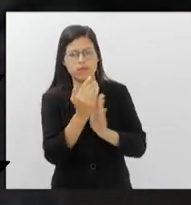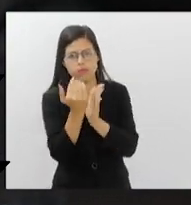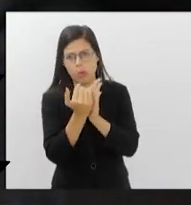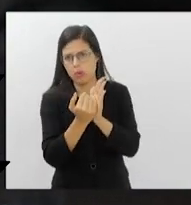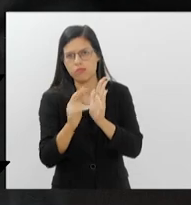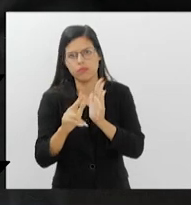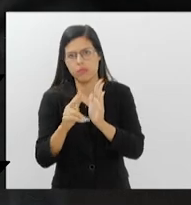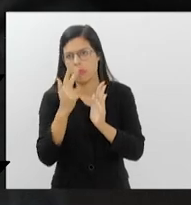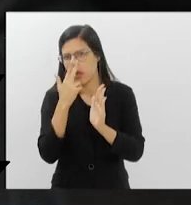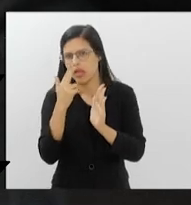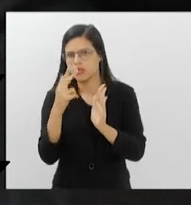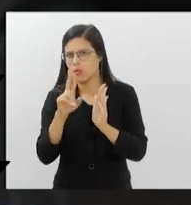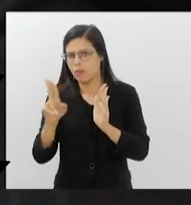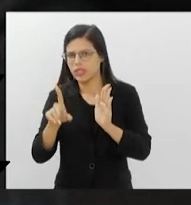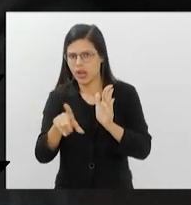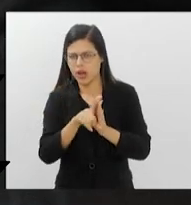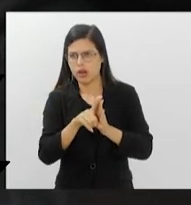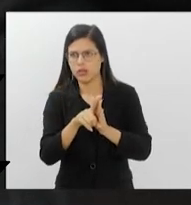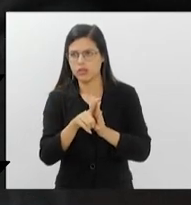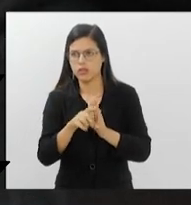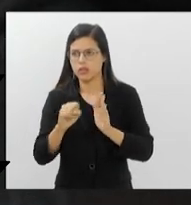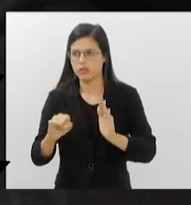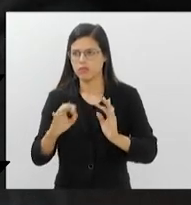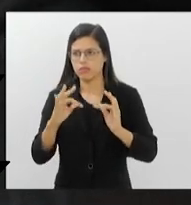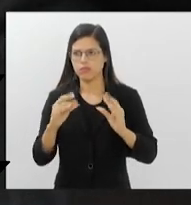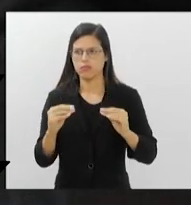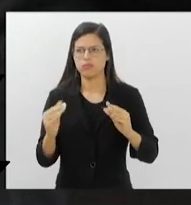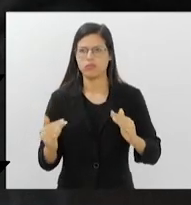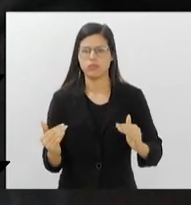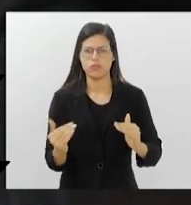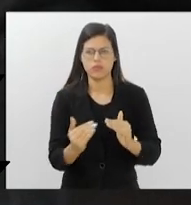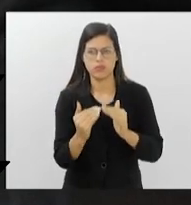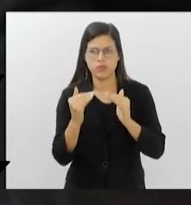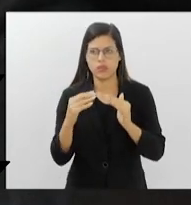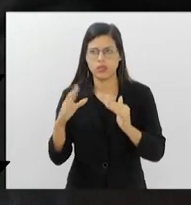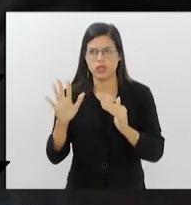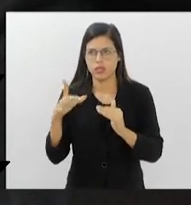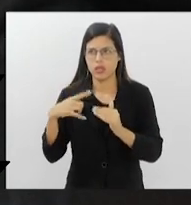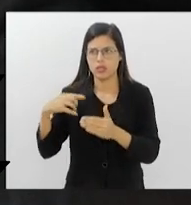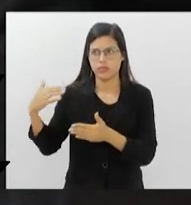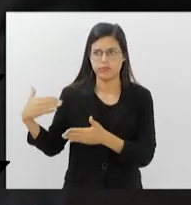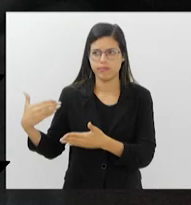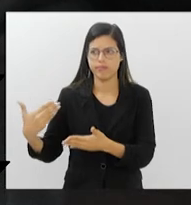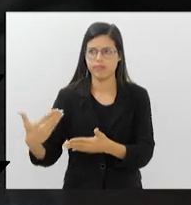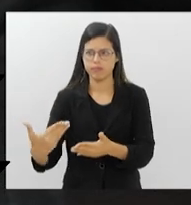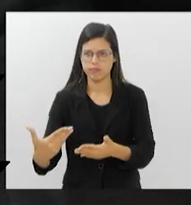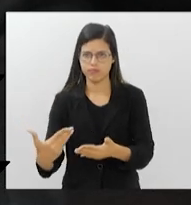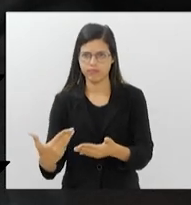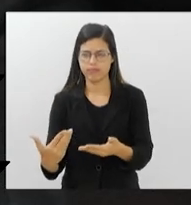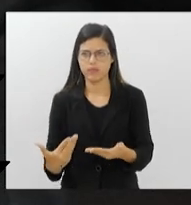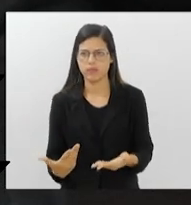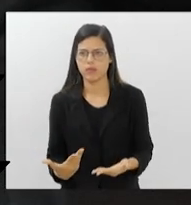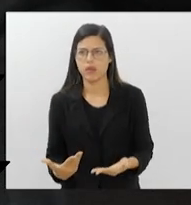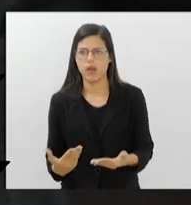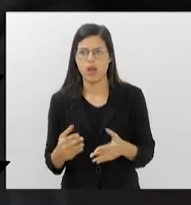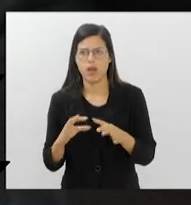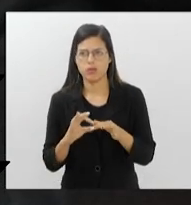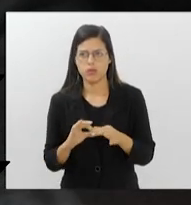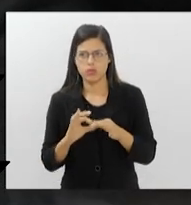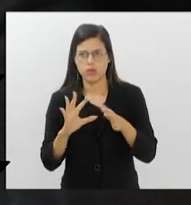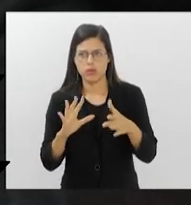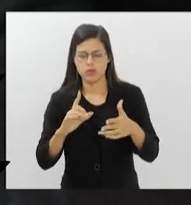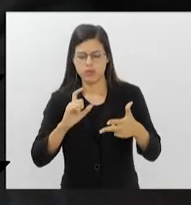tivesse acordo talvez a gente poderia inclusive considerando que o projeto já teve uma tramitação Inicial falar na invés seja autorizo O Poder